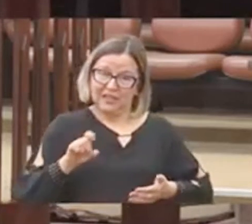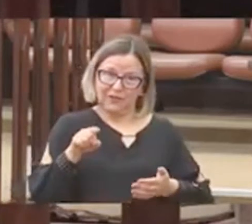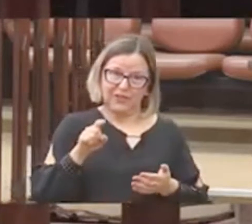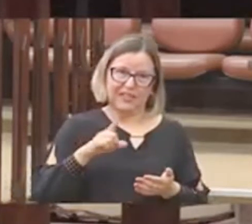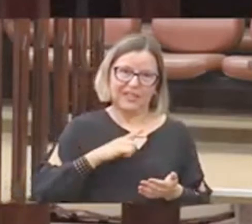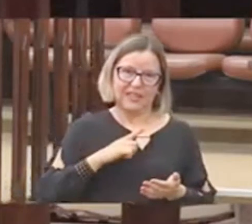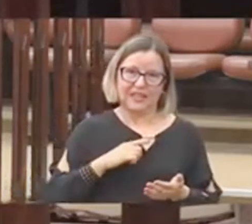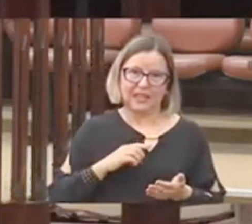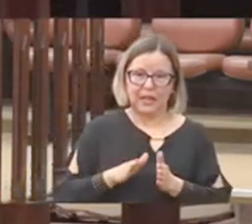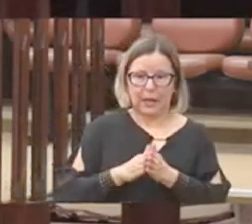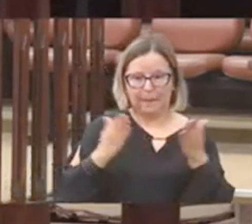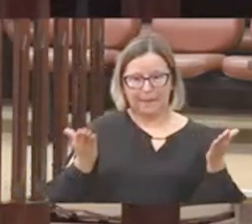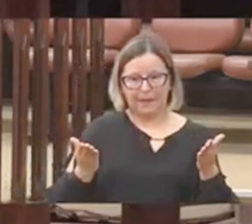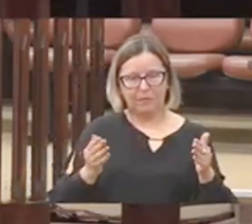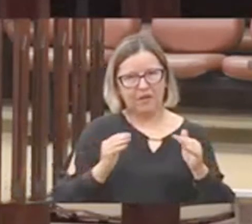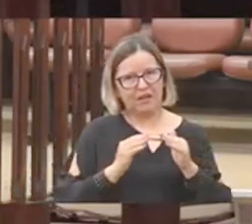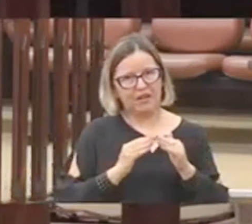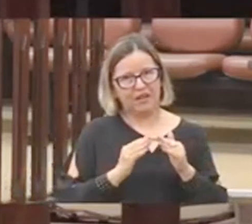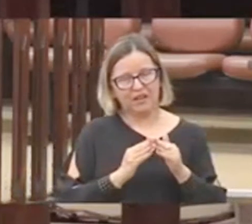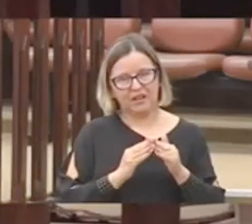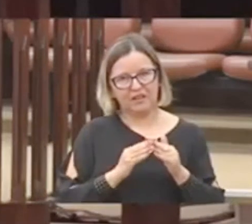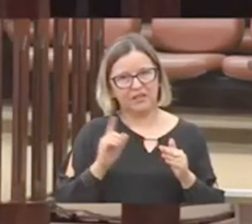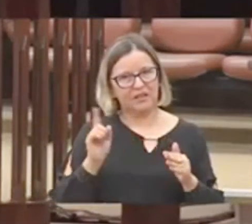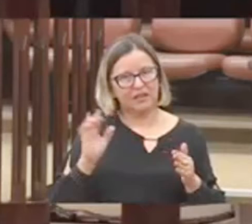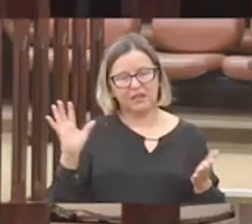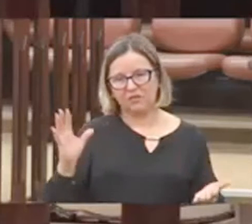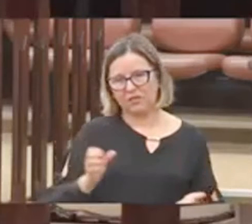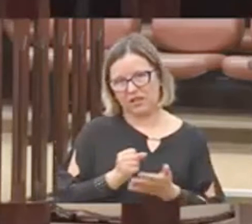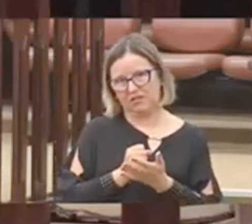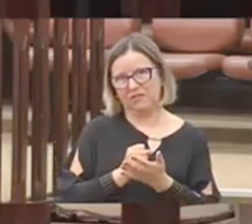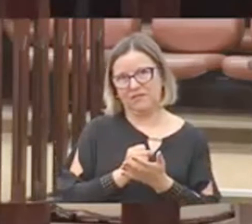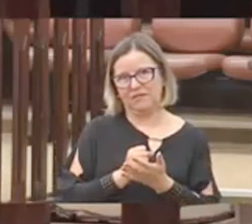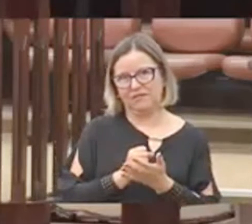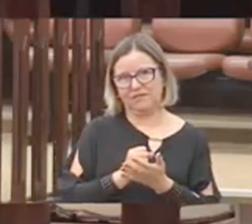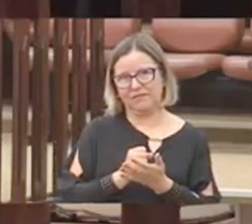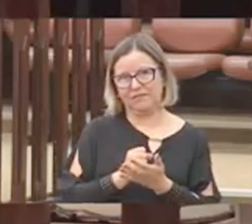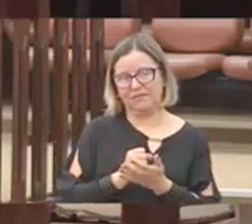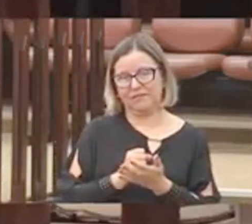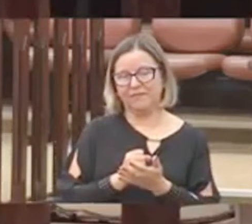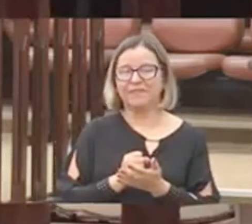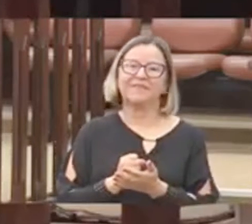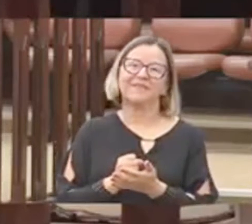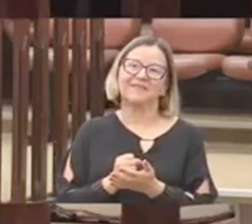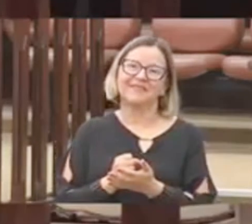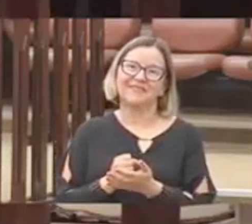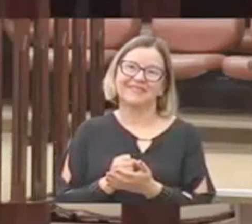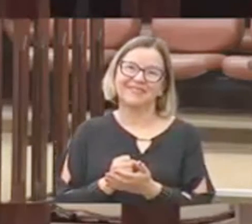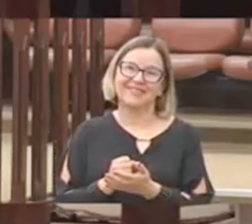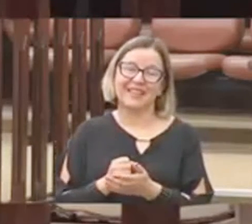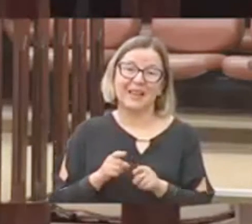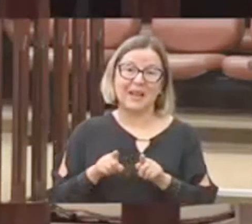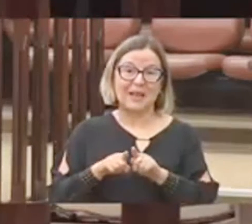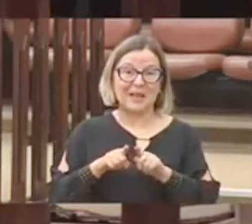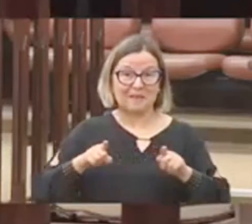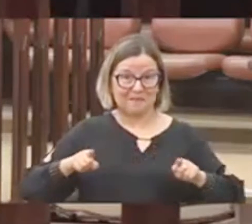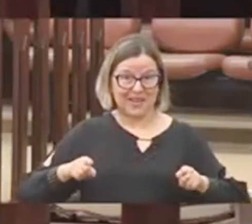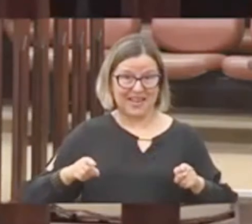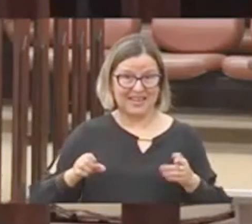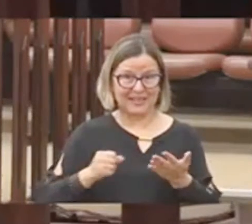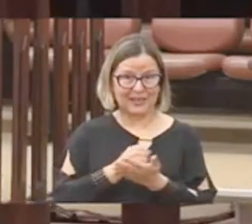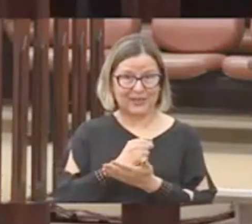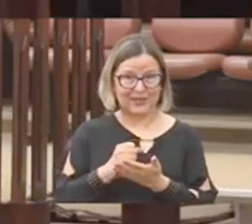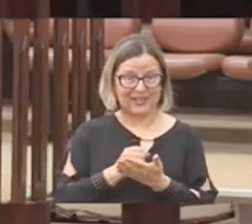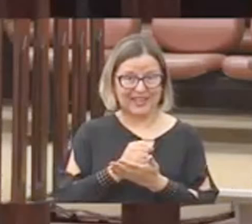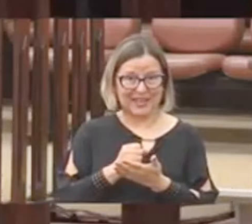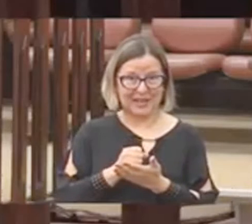te salvar. Há uma possibilidade. Mas é o remédio. O remédio é o que Jesus Cristo realizou na